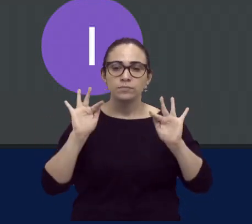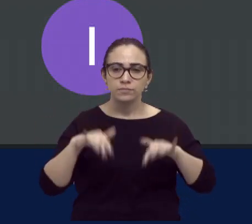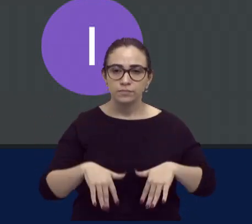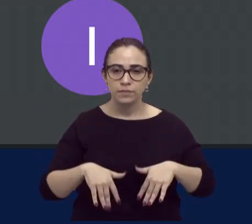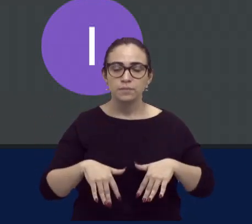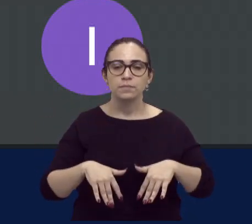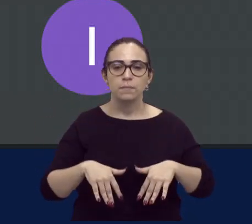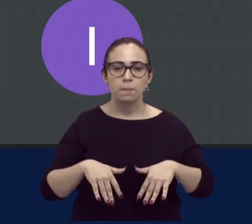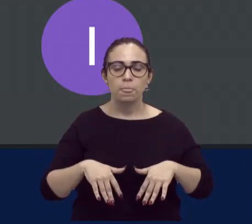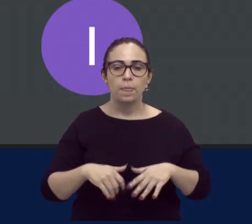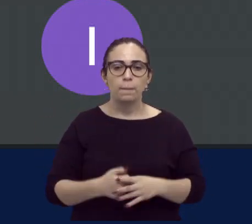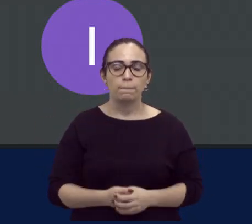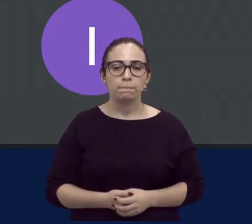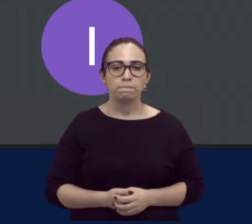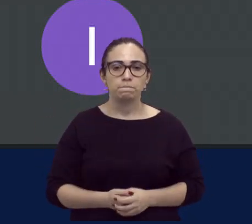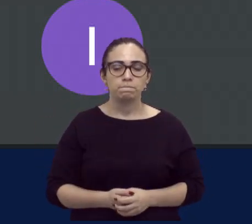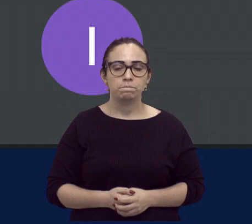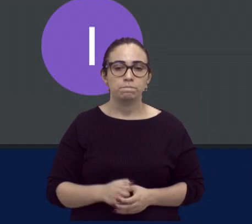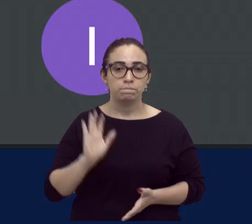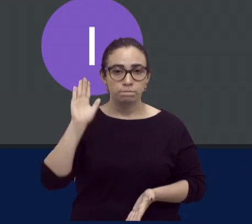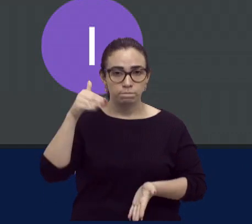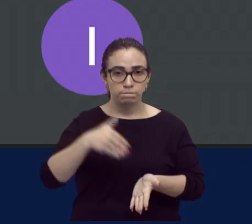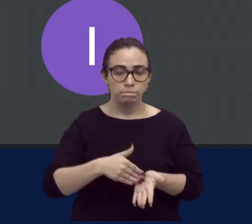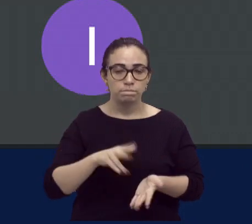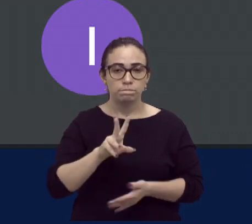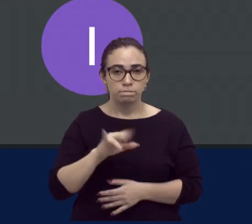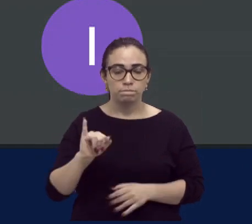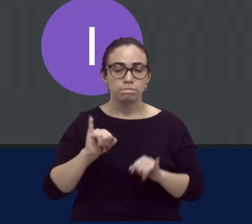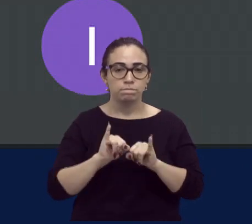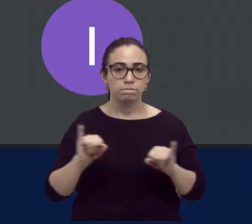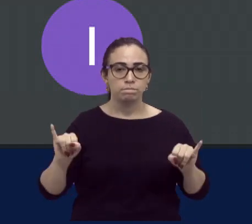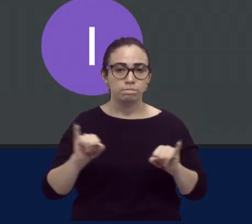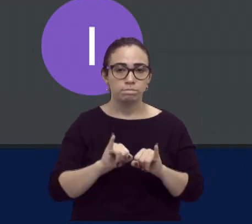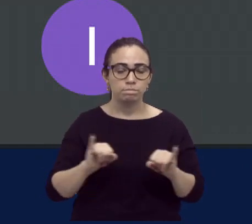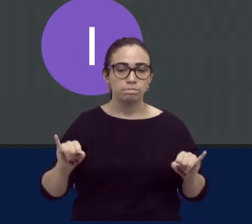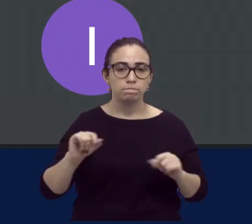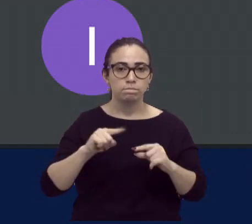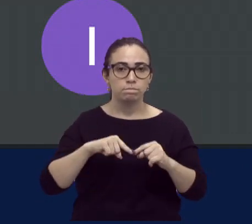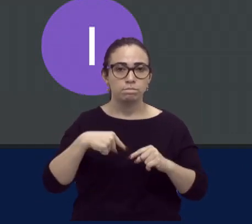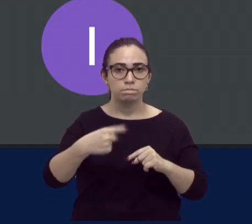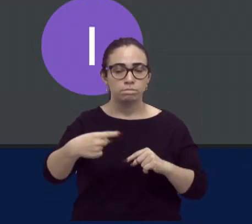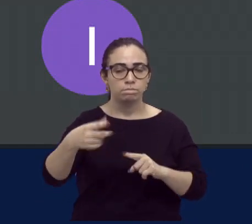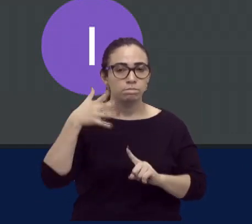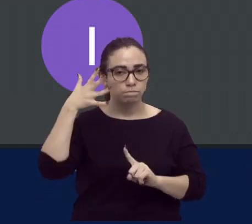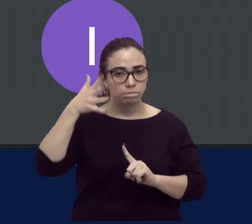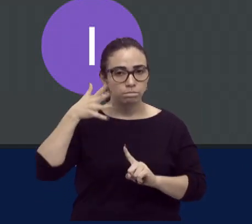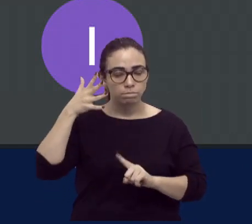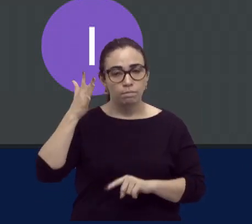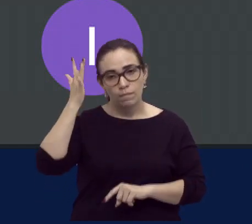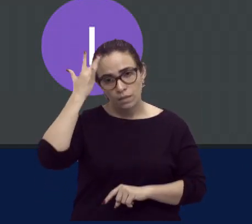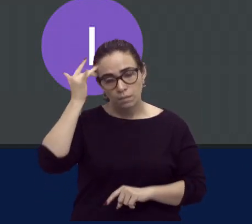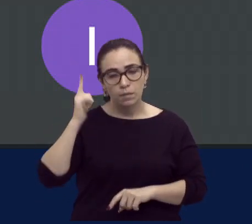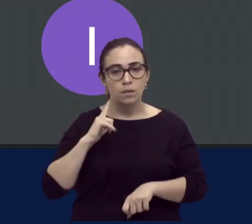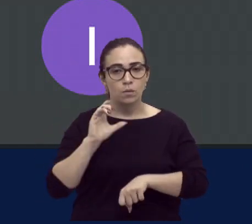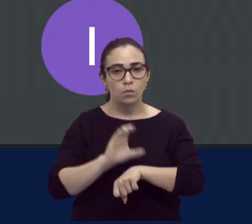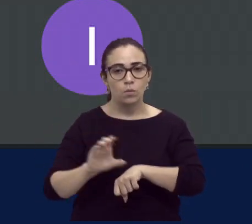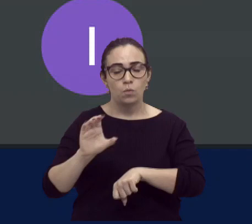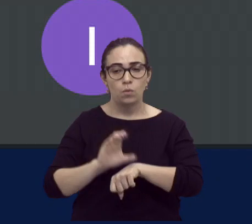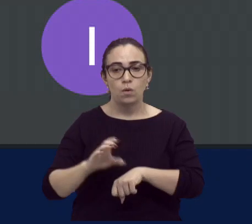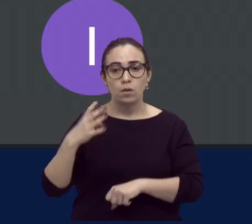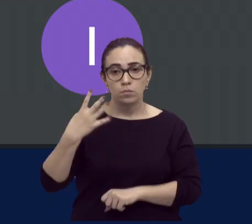encerrada. A gente vai ter, vou colocar aqui ao final, a divulgação dos próximos eventos. Amanhã a gente tem o módulo